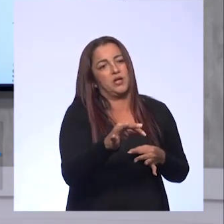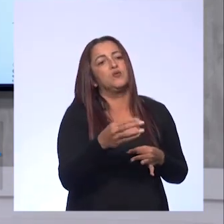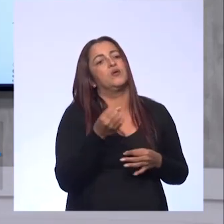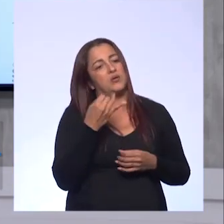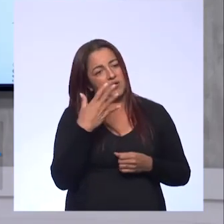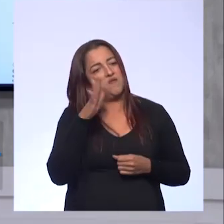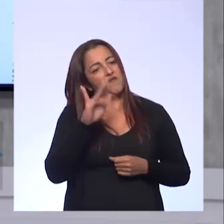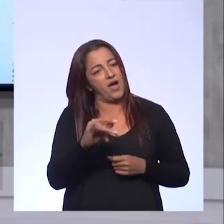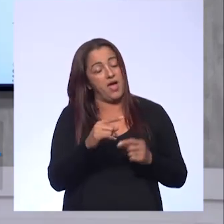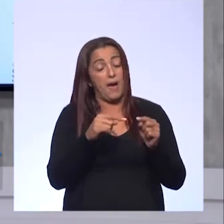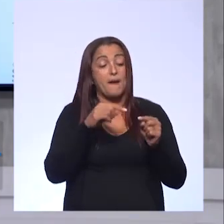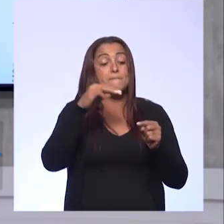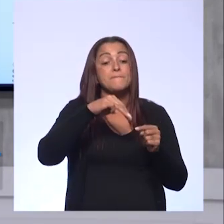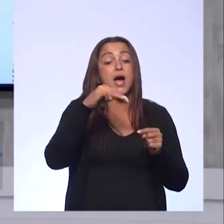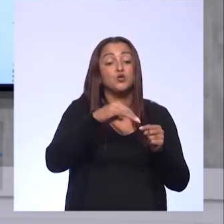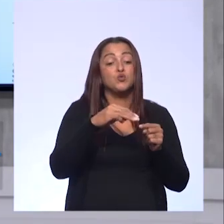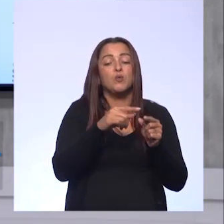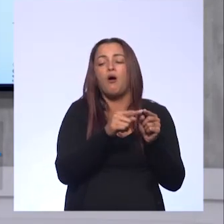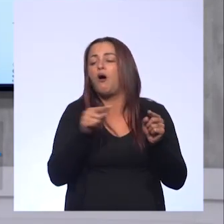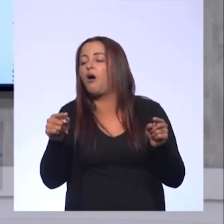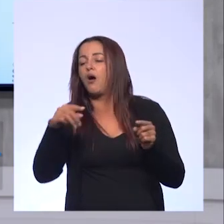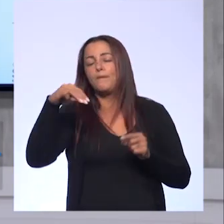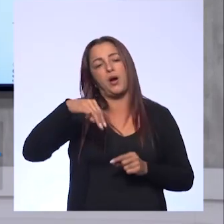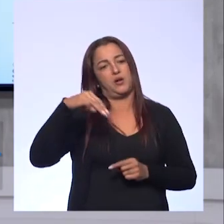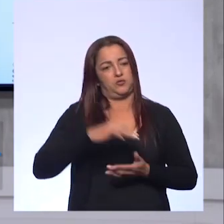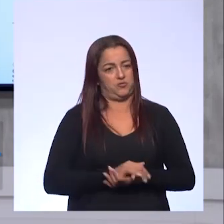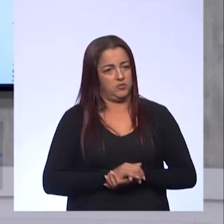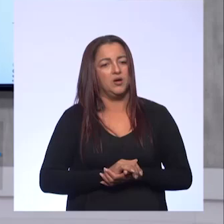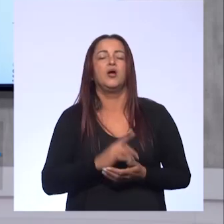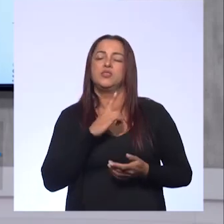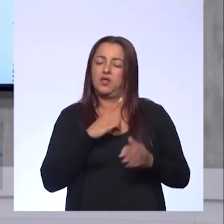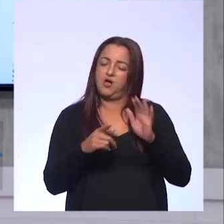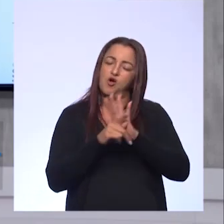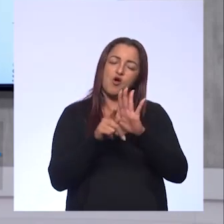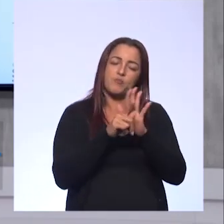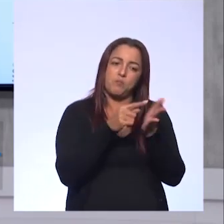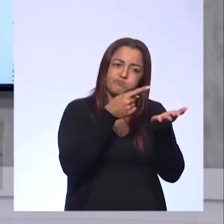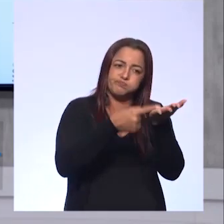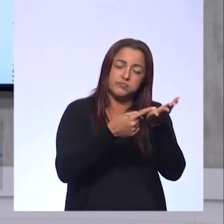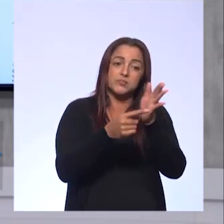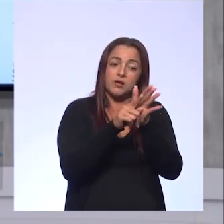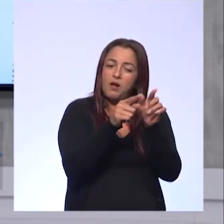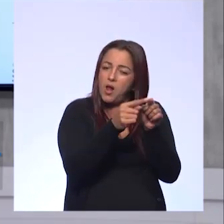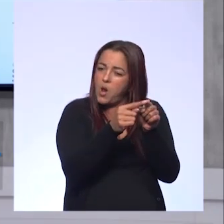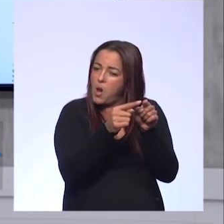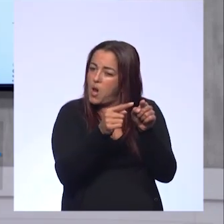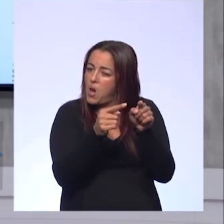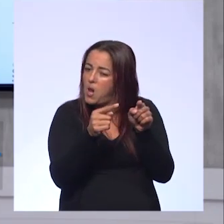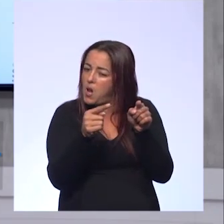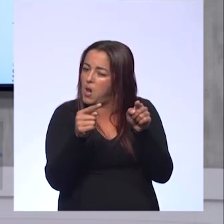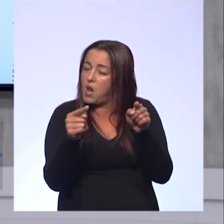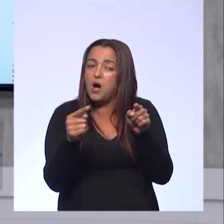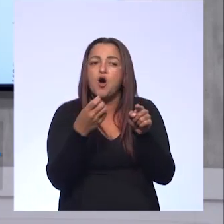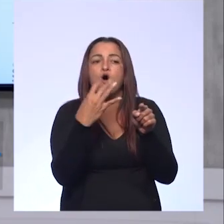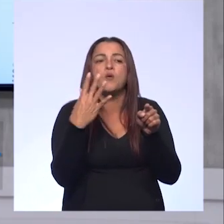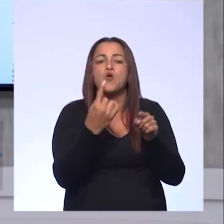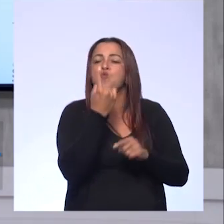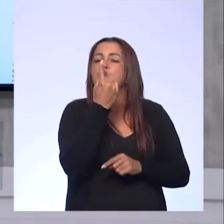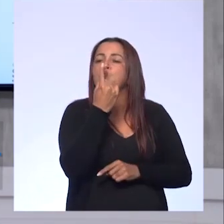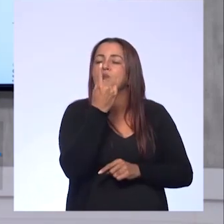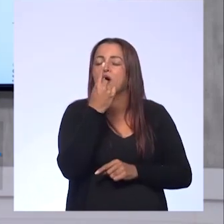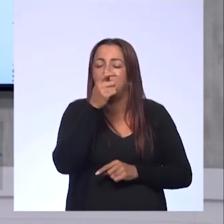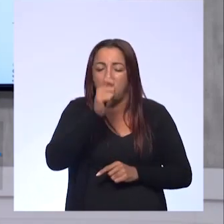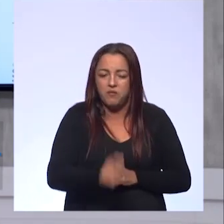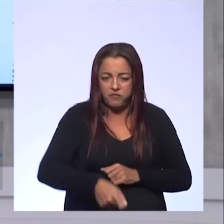medir esse cara aí metro tá então lambda o comprimento de onda EA distância percorrida pela onda durante uma